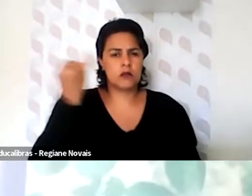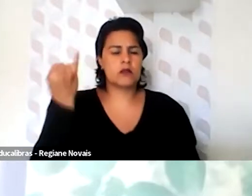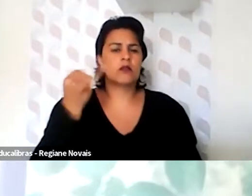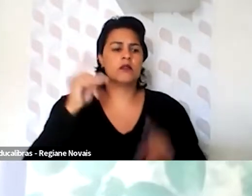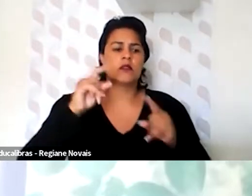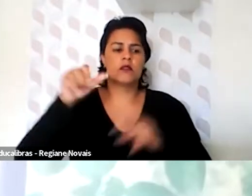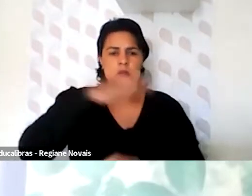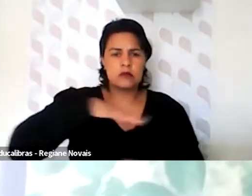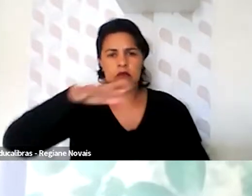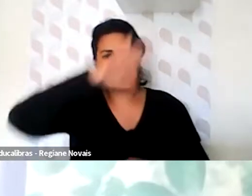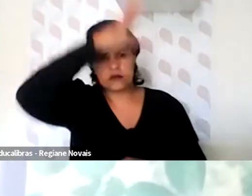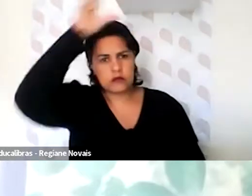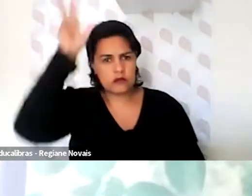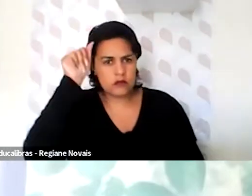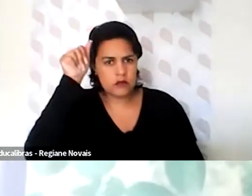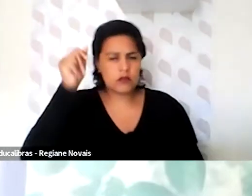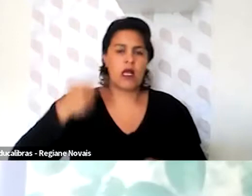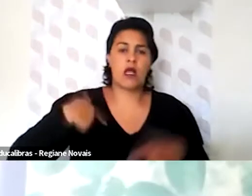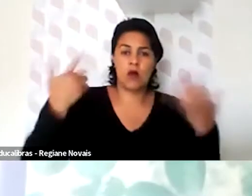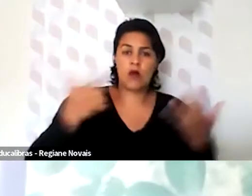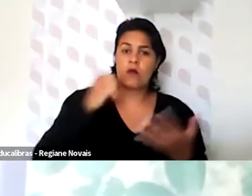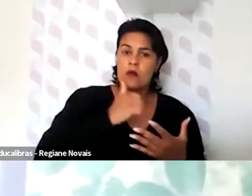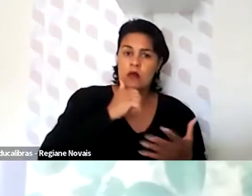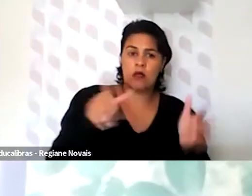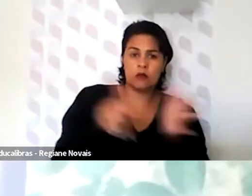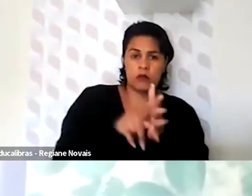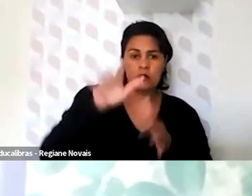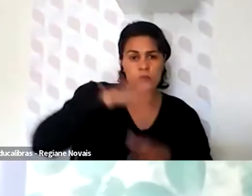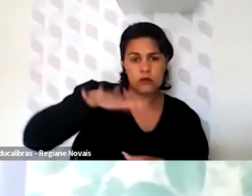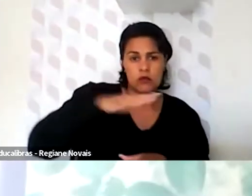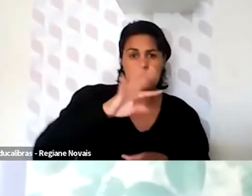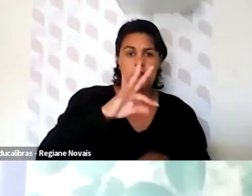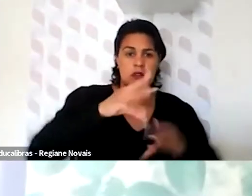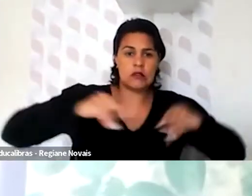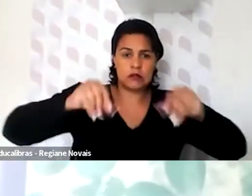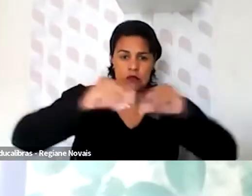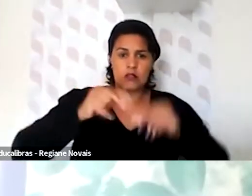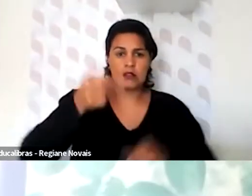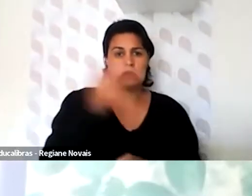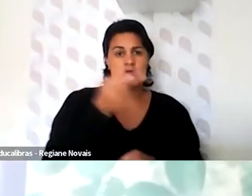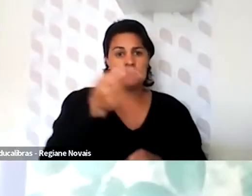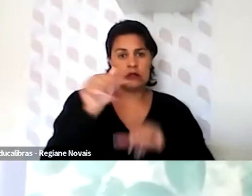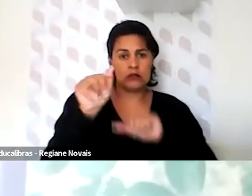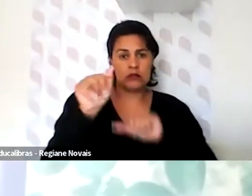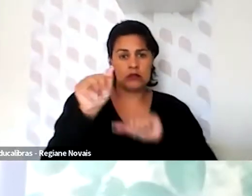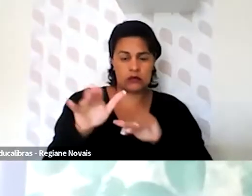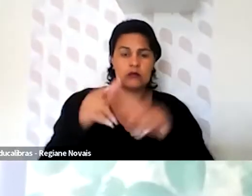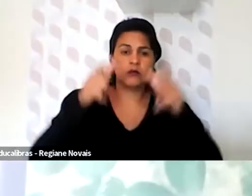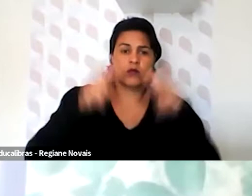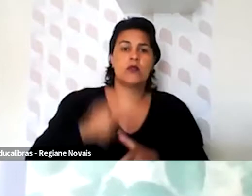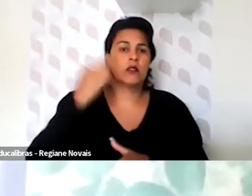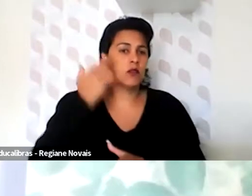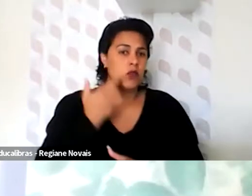Amazônia. Eu sou mulher amazônica da terra indígena 7 de setembro, do estado de Rondônia, da